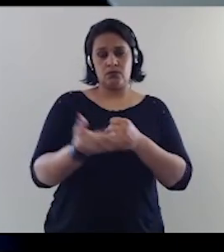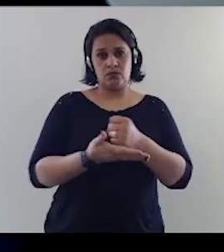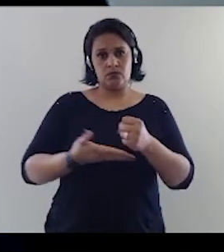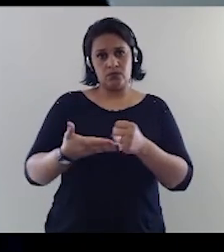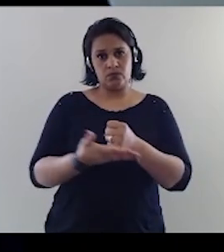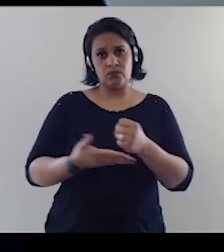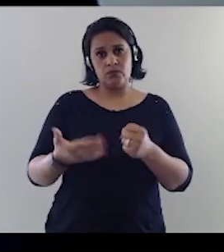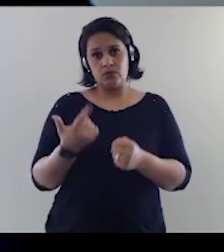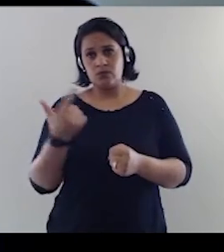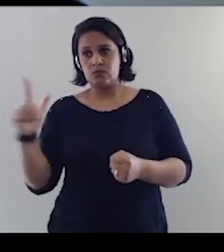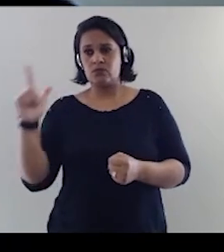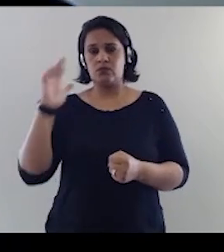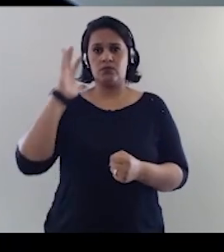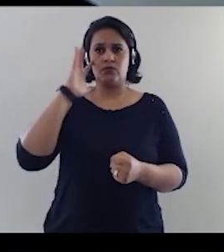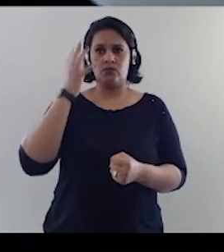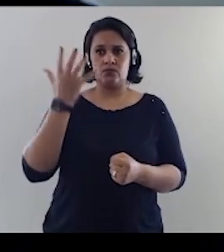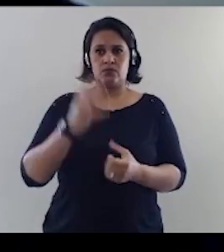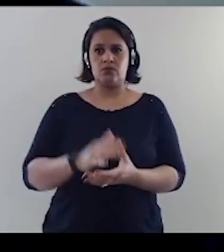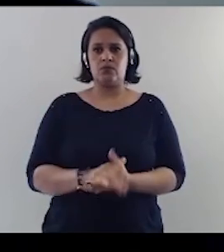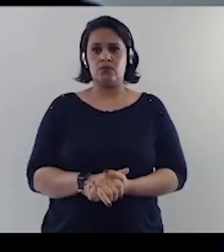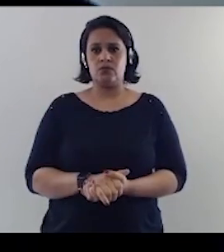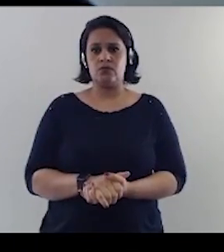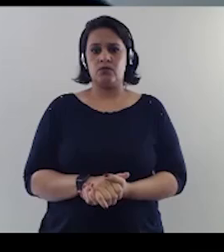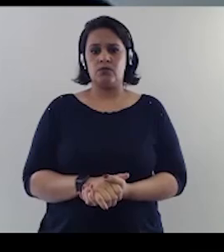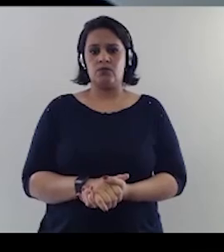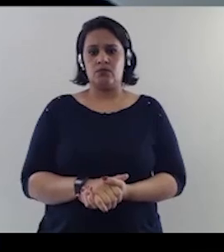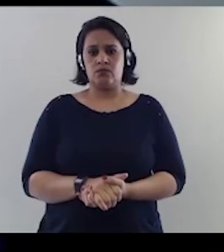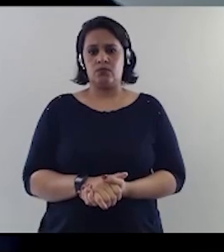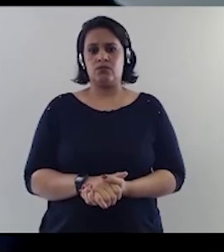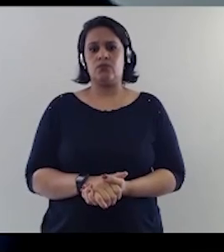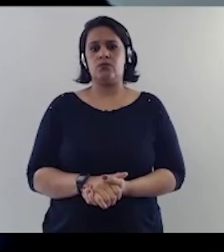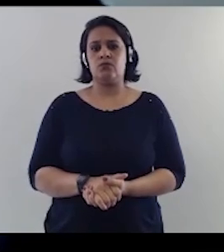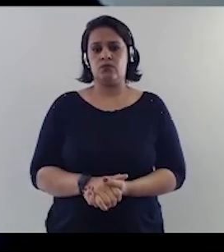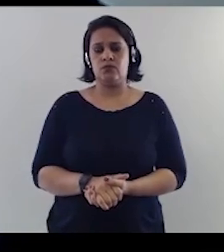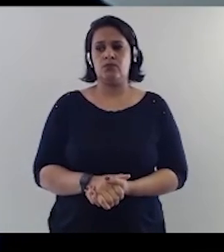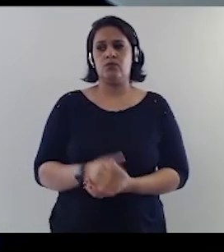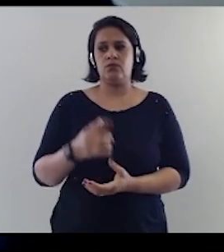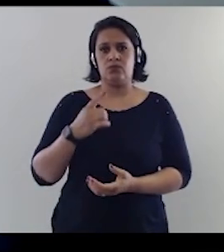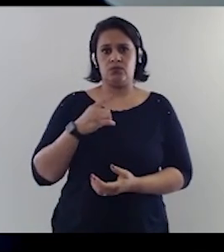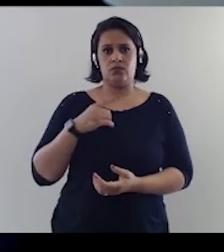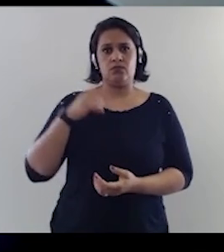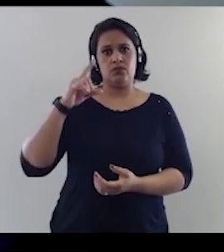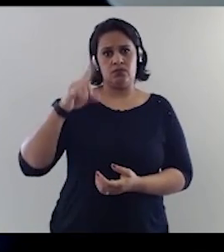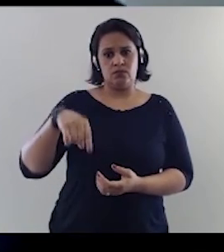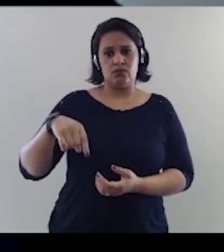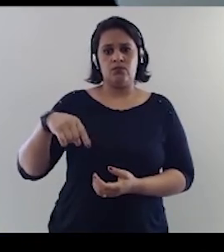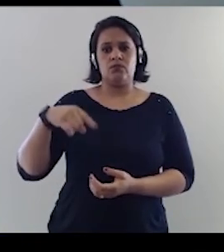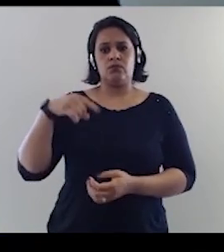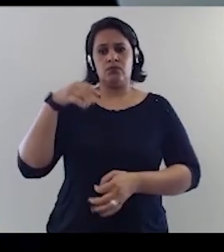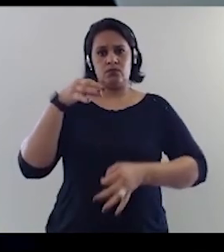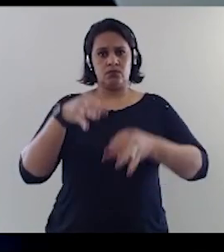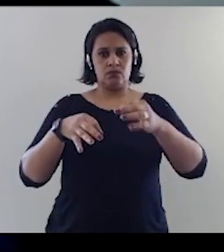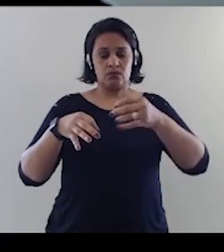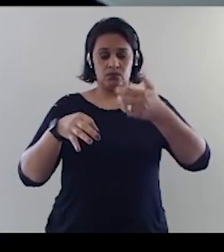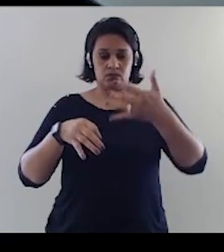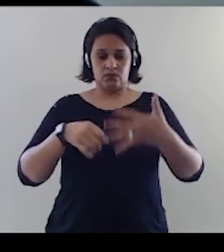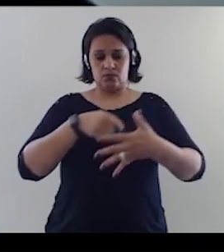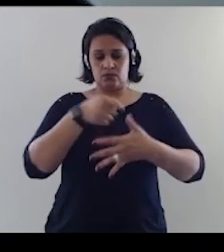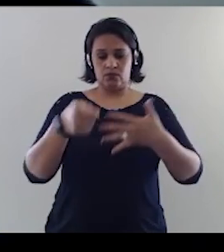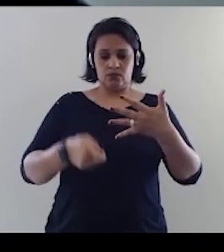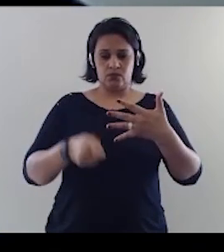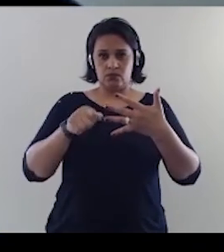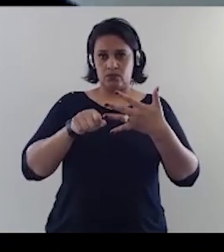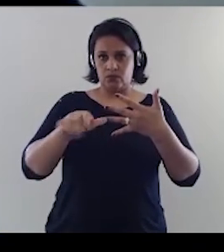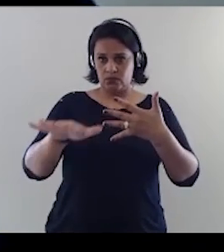outras decisões, catalisando, portanto, aquilo que é uma jurisprudência estável ou até dominante,